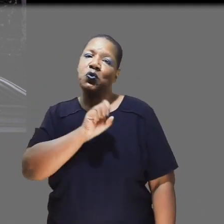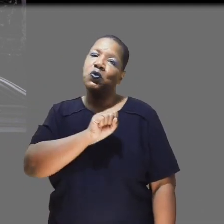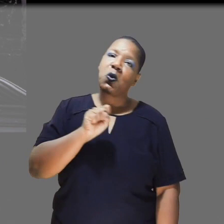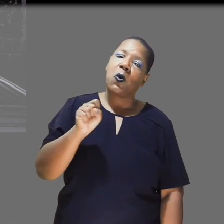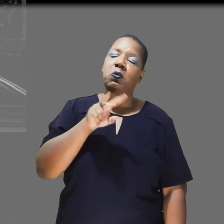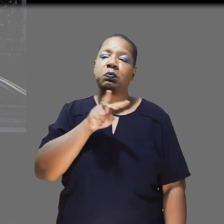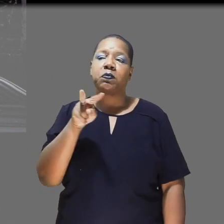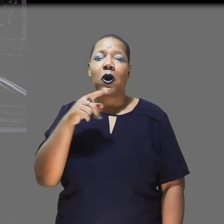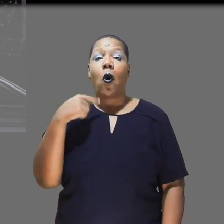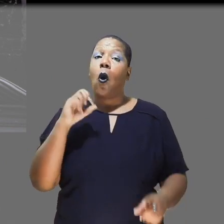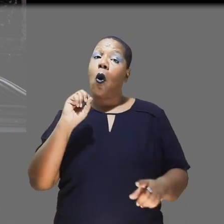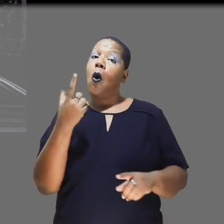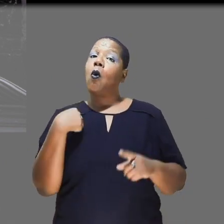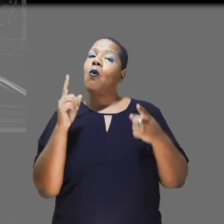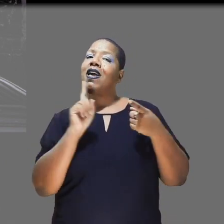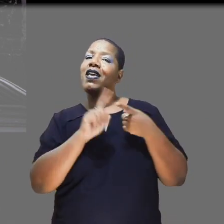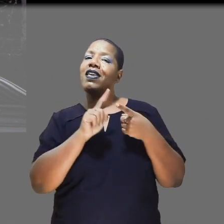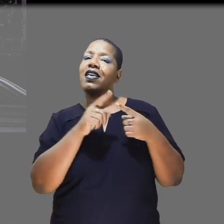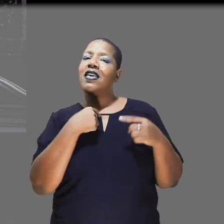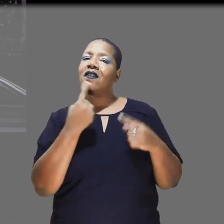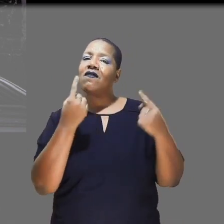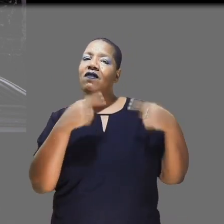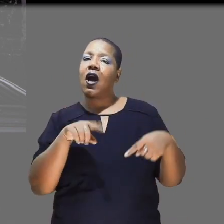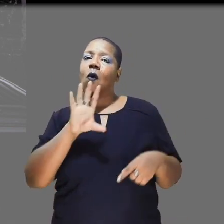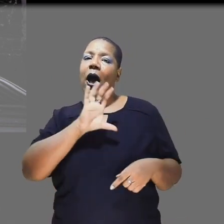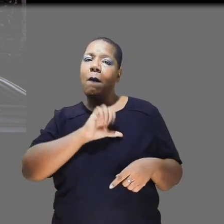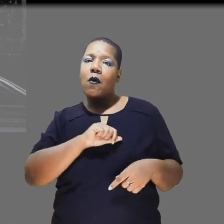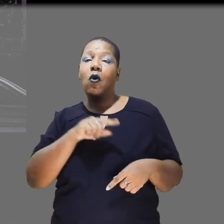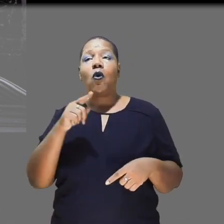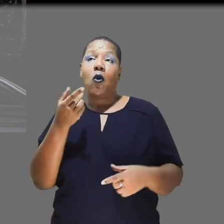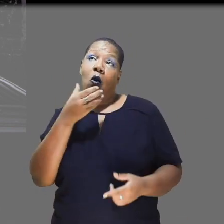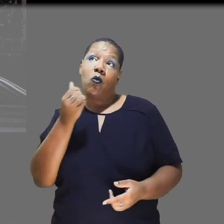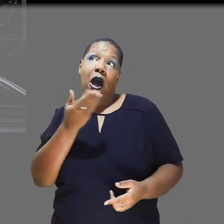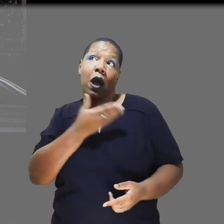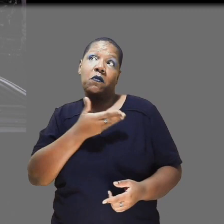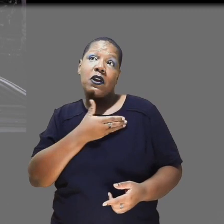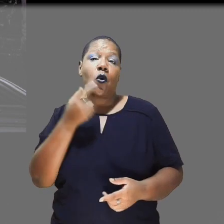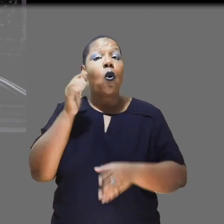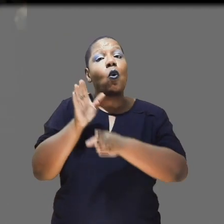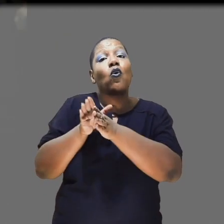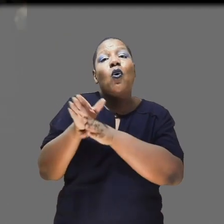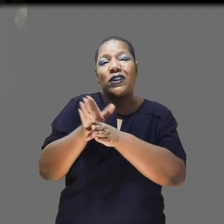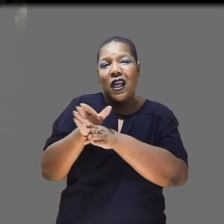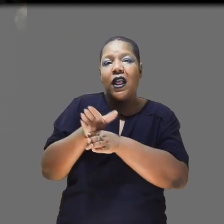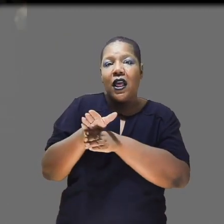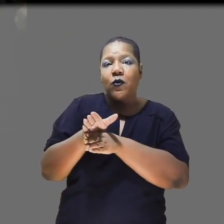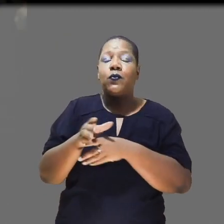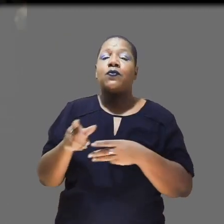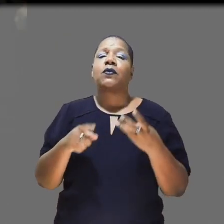representar também um rival do tenor pelo amor da soprano, ou ainda um amigo ou tipo de conselheiro. Com o